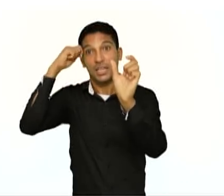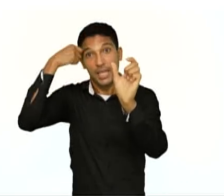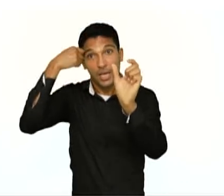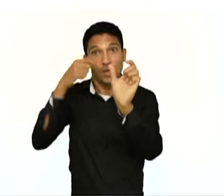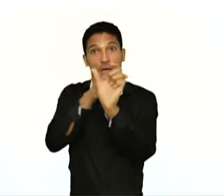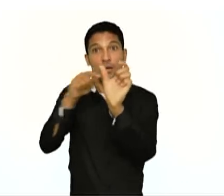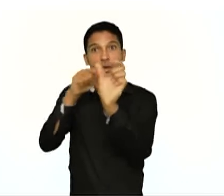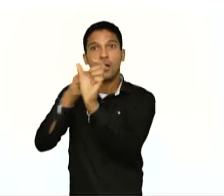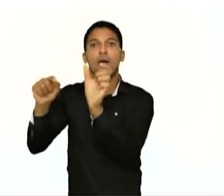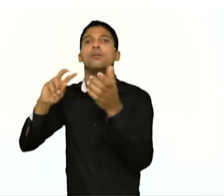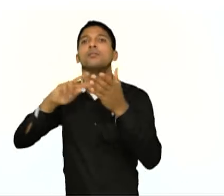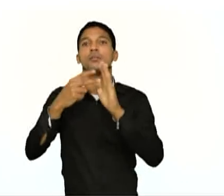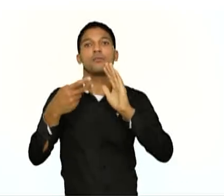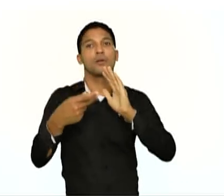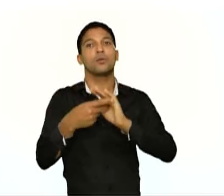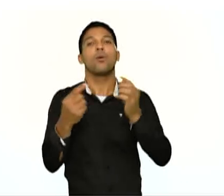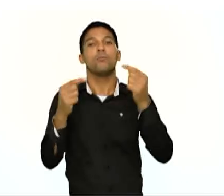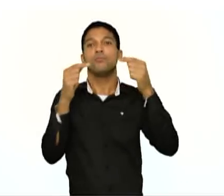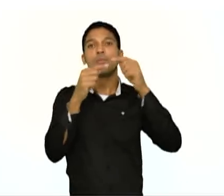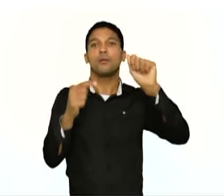para verificar quem acertou.